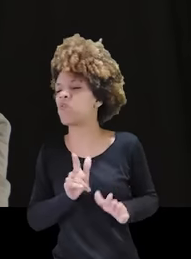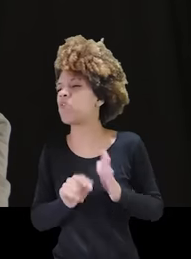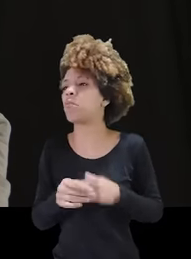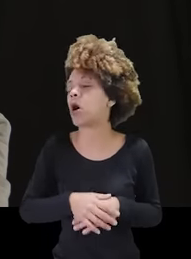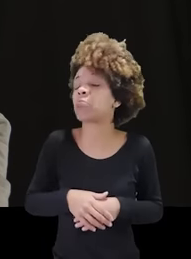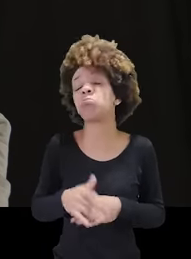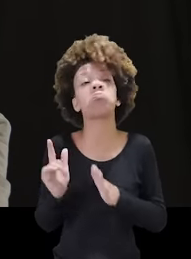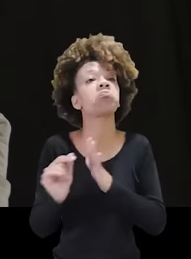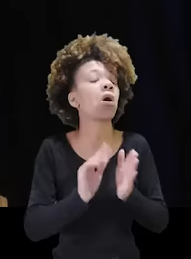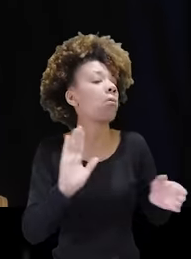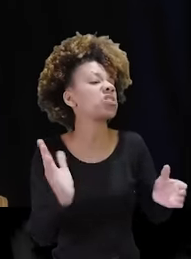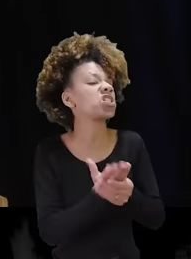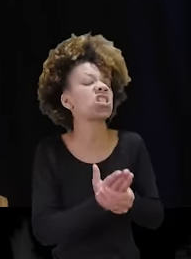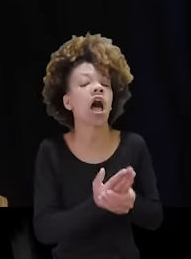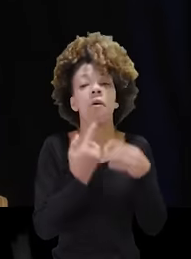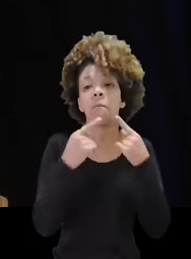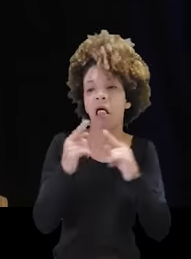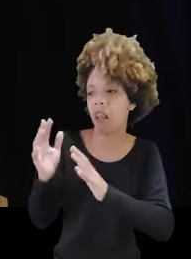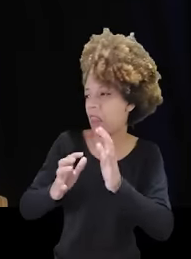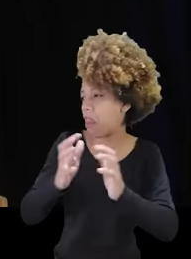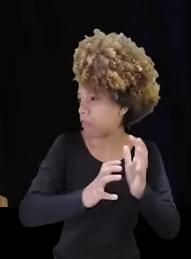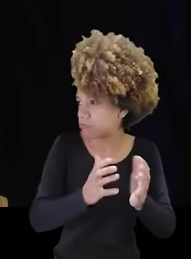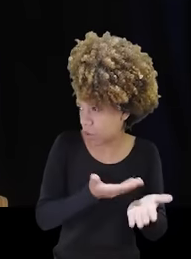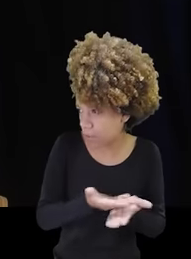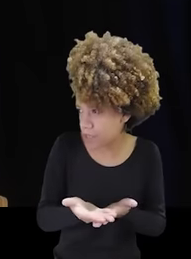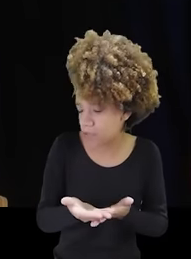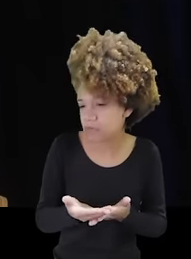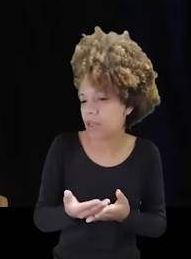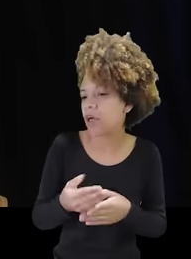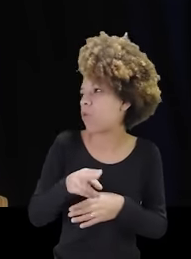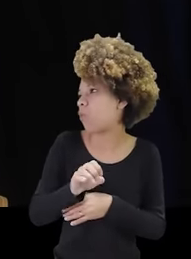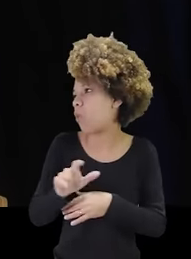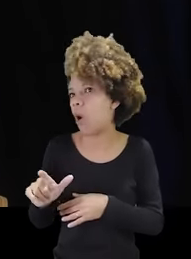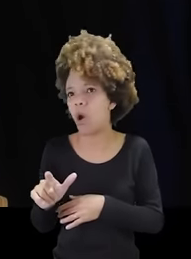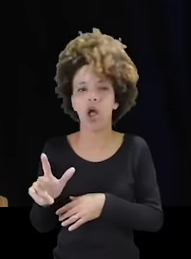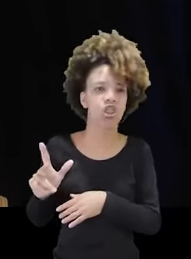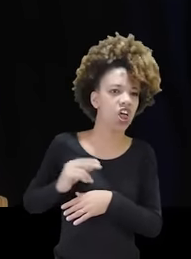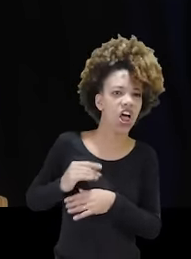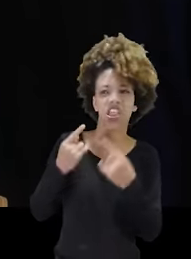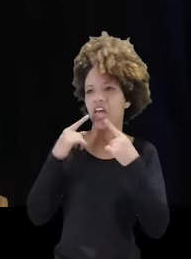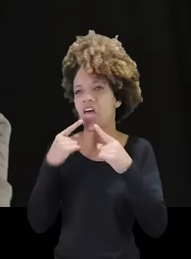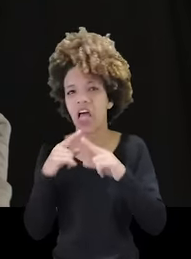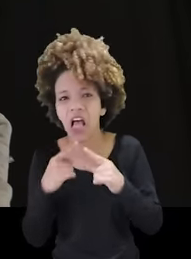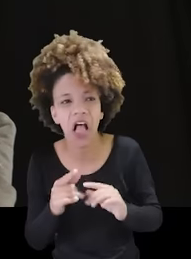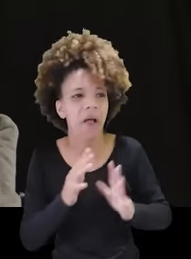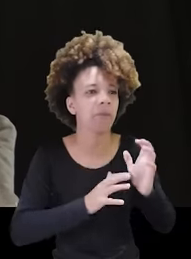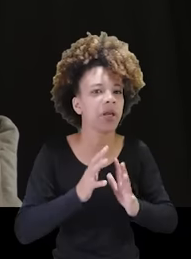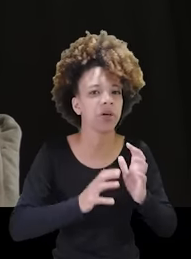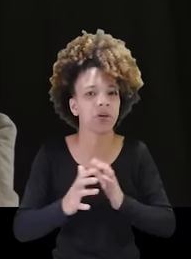vai embora eu vou te processar e começa a briga e tem o pessoal lá do UOL falando assim ah não sei o quê não sei o que lá